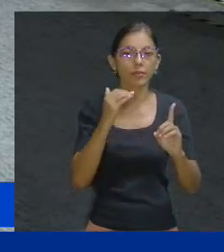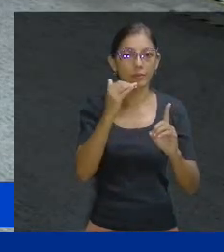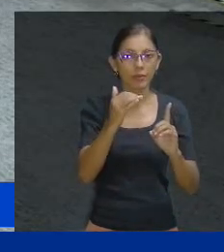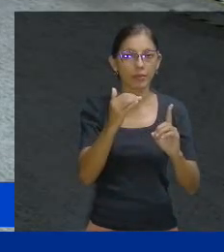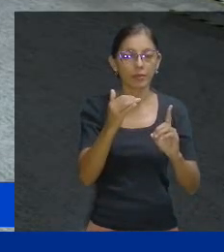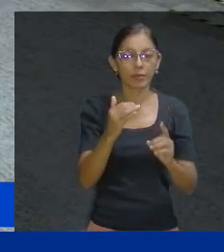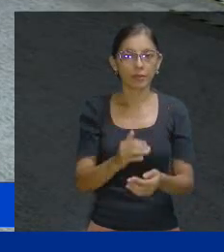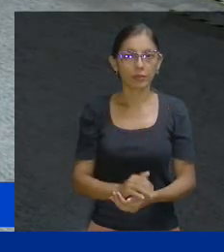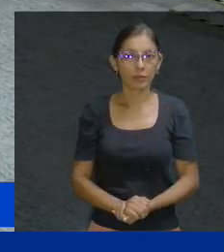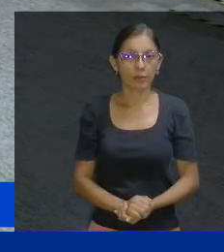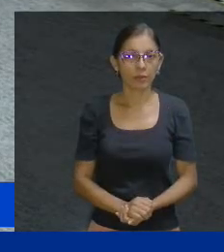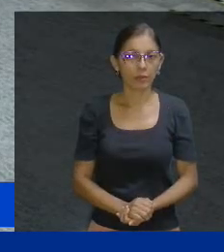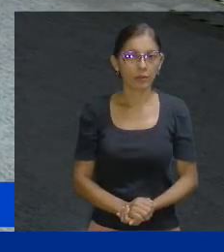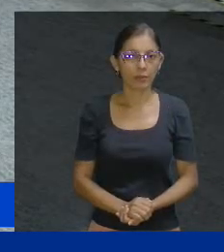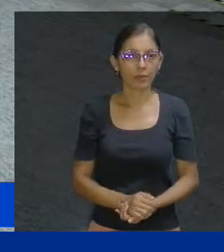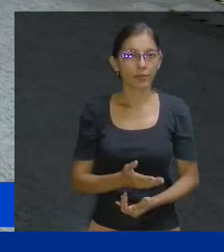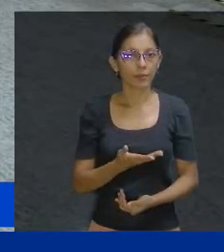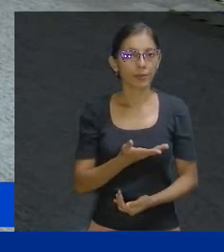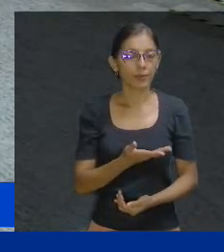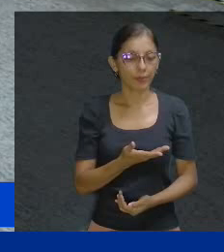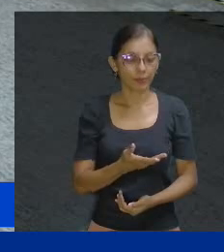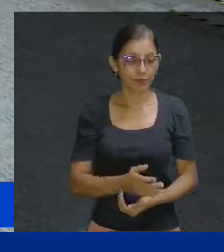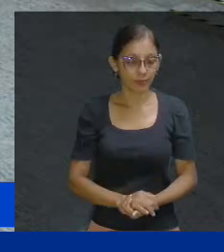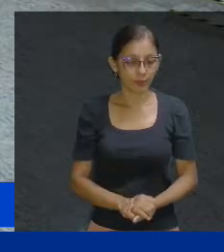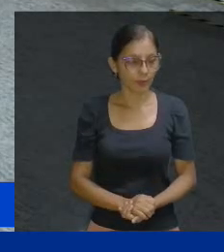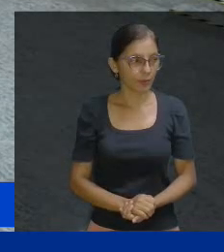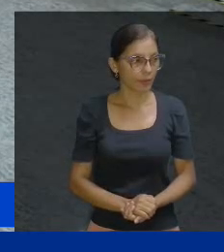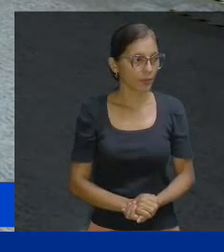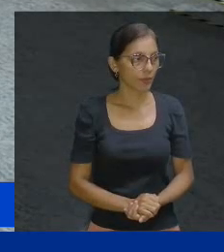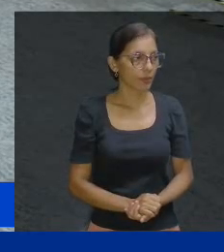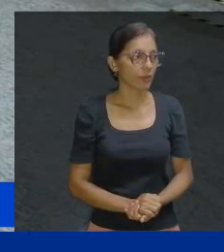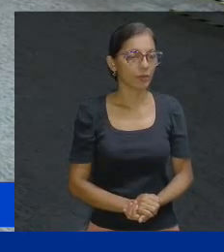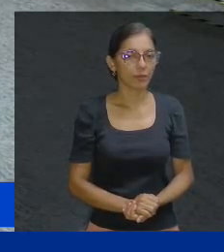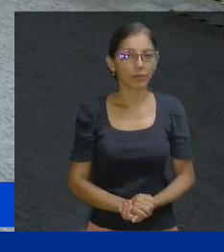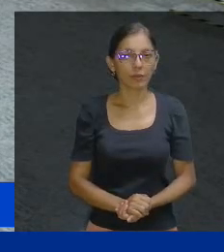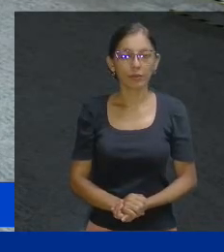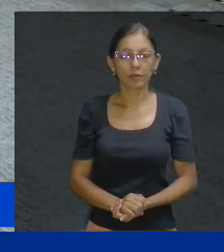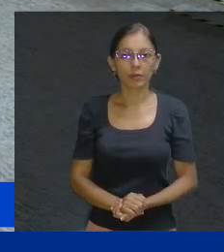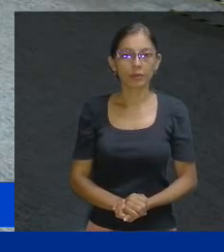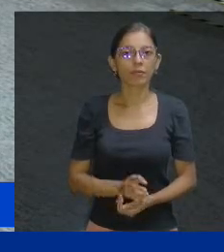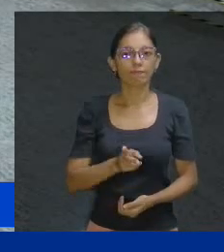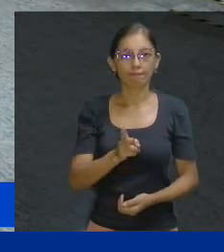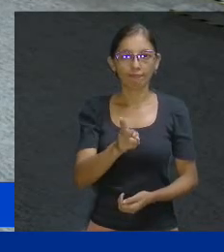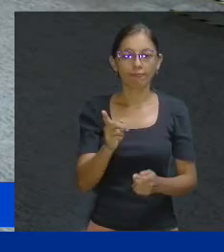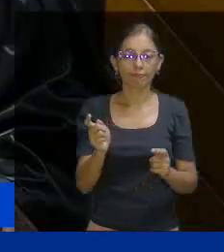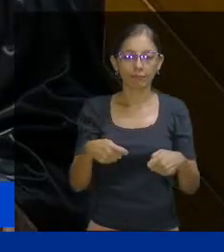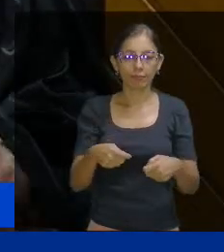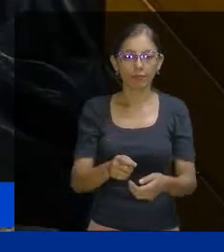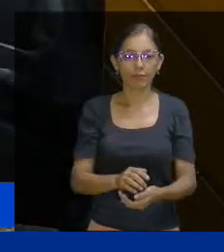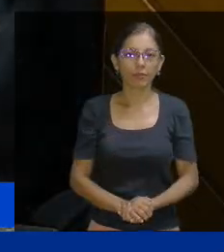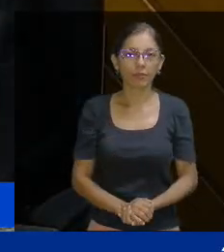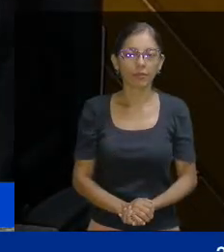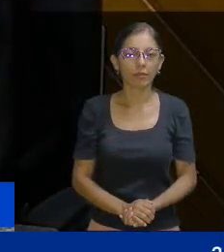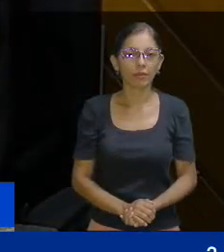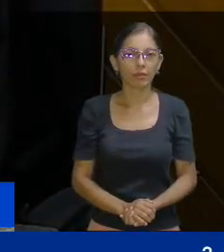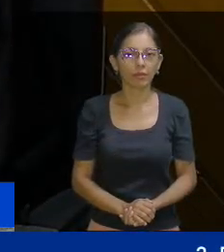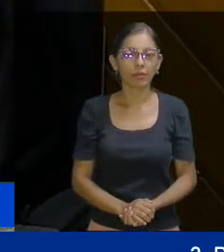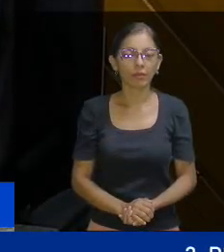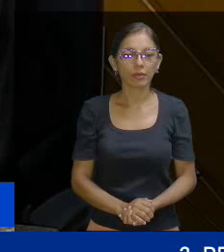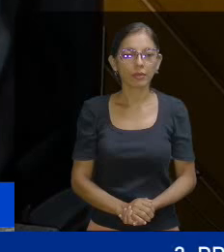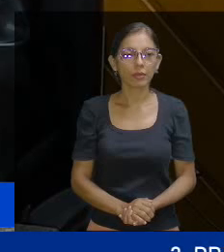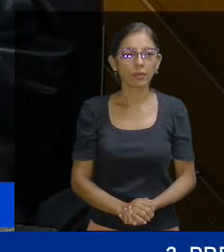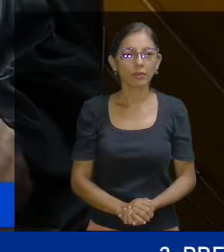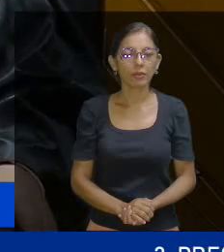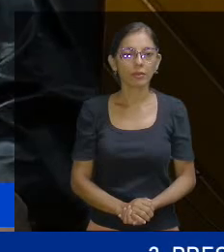procuradora. Imagem plano plenário. Reitero os termos do parecer, excelência. Pode prosseguir, excelência.